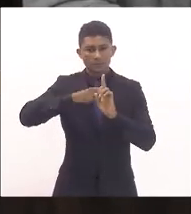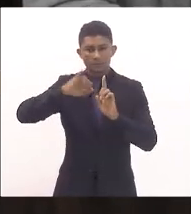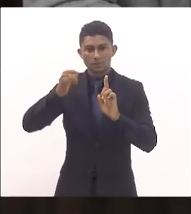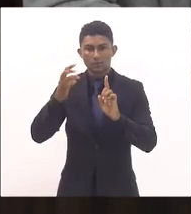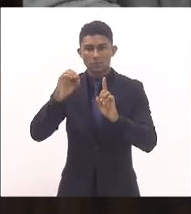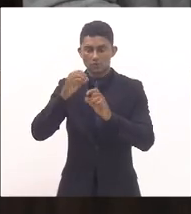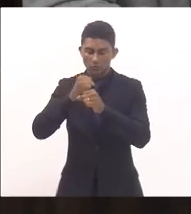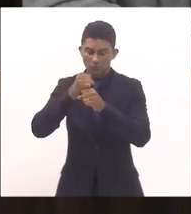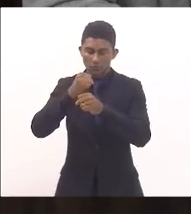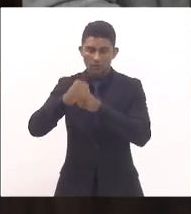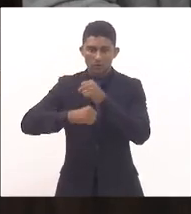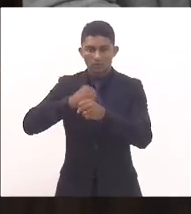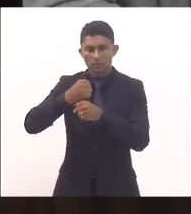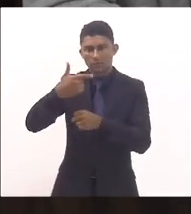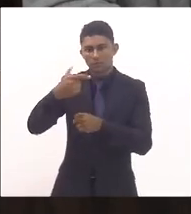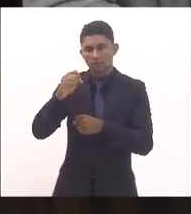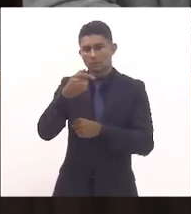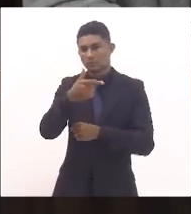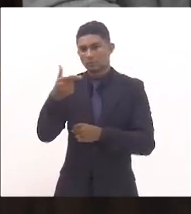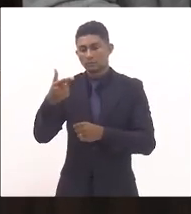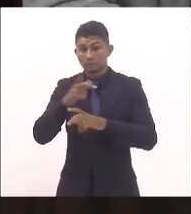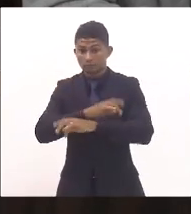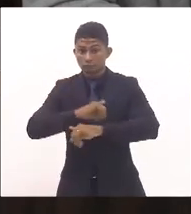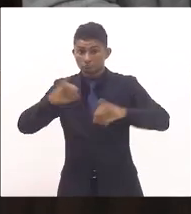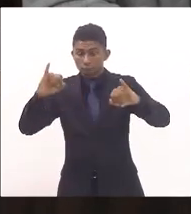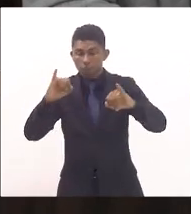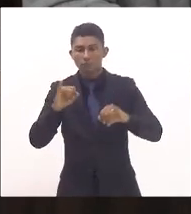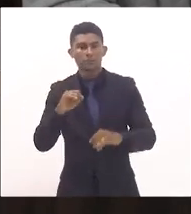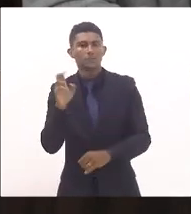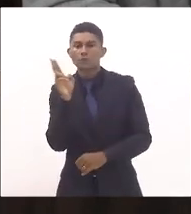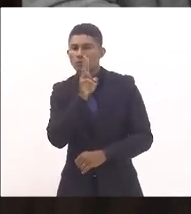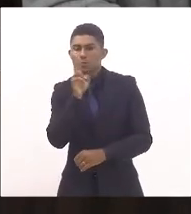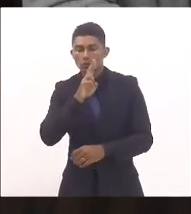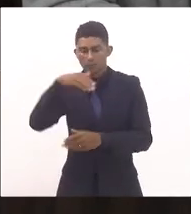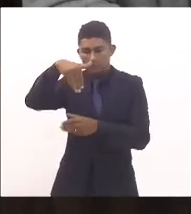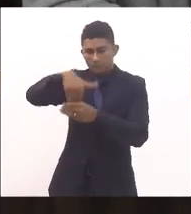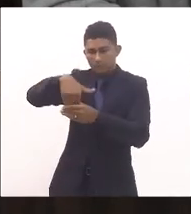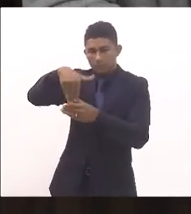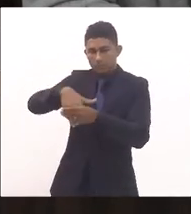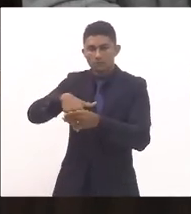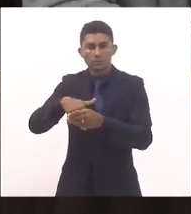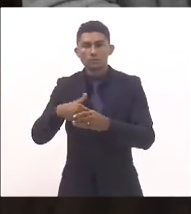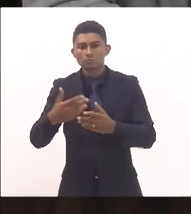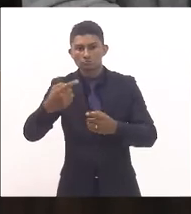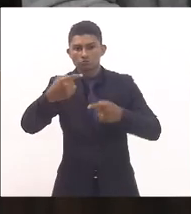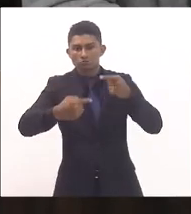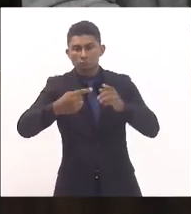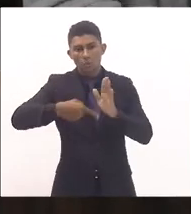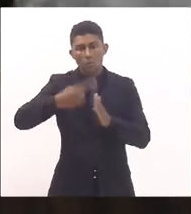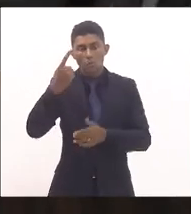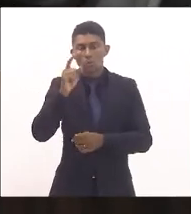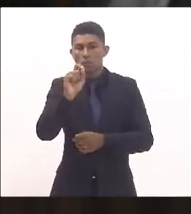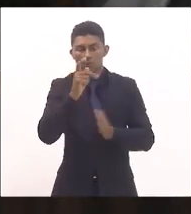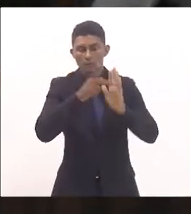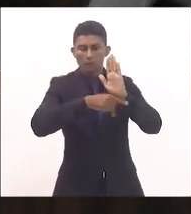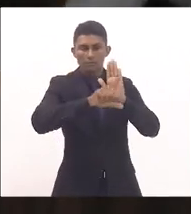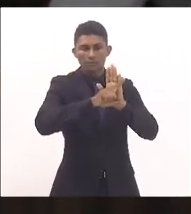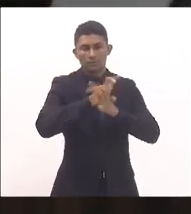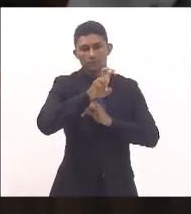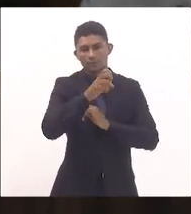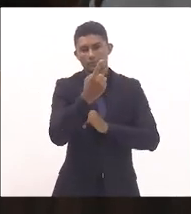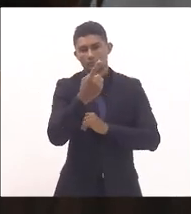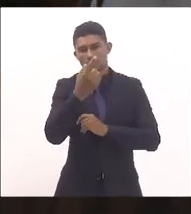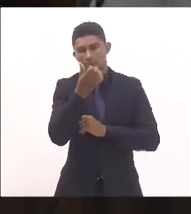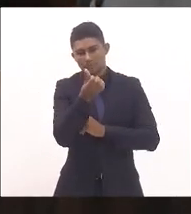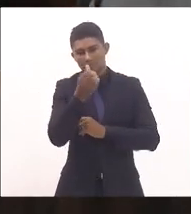de 22. Anuncio, em regime de urgência, em votação, Em discussão única, projeto de lei 5169